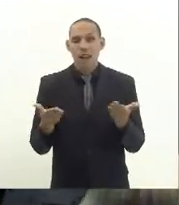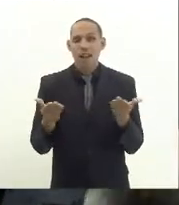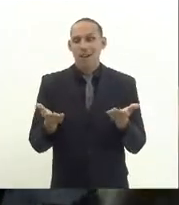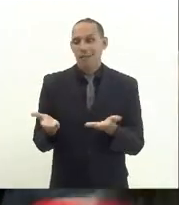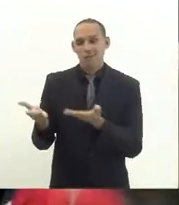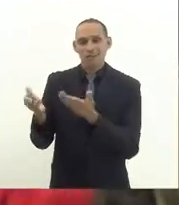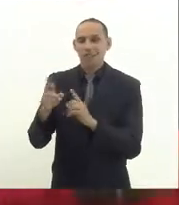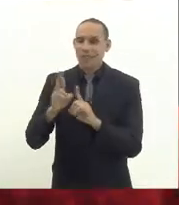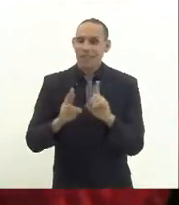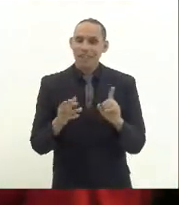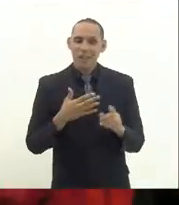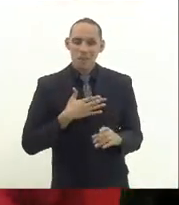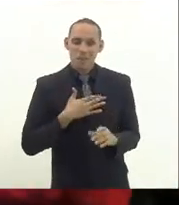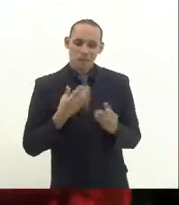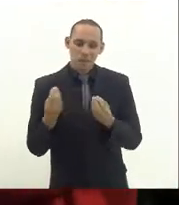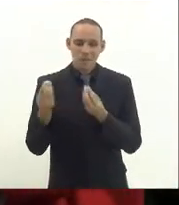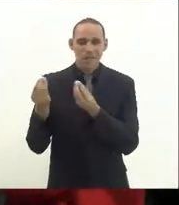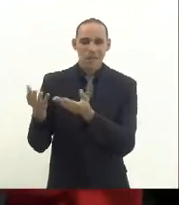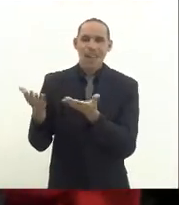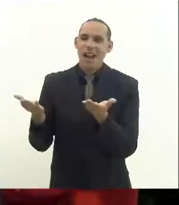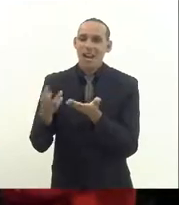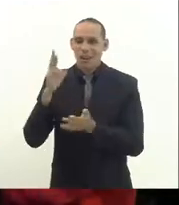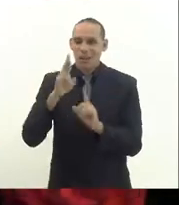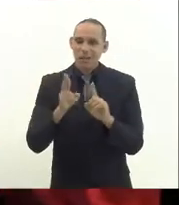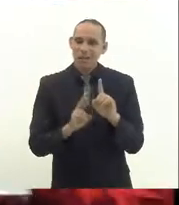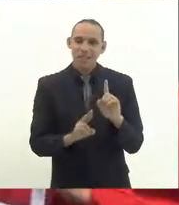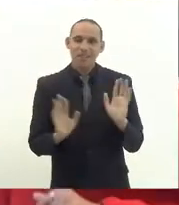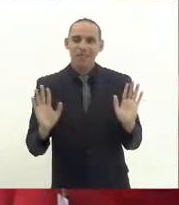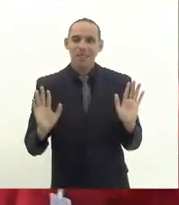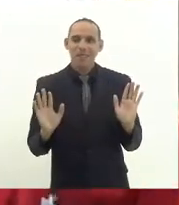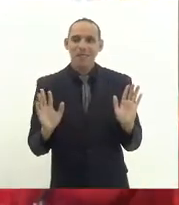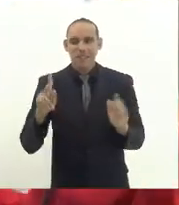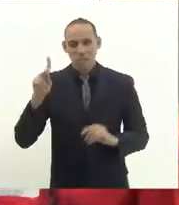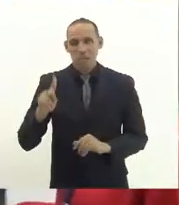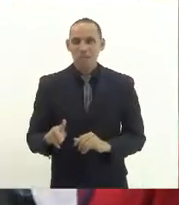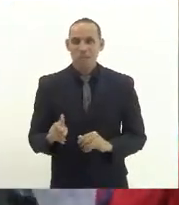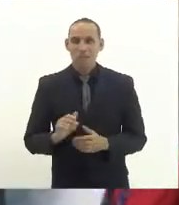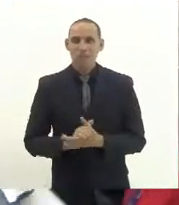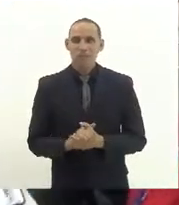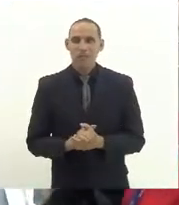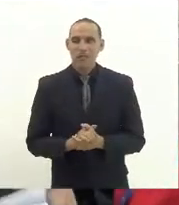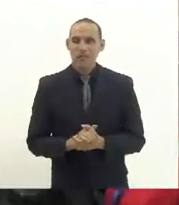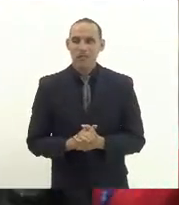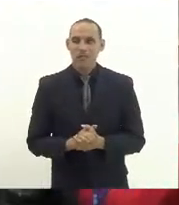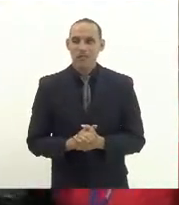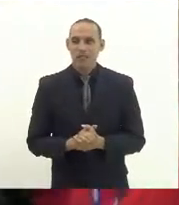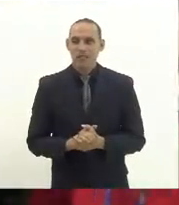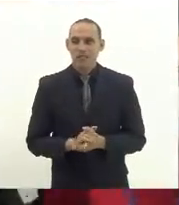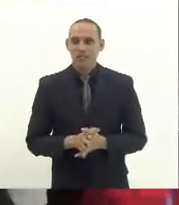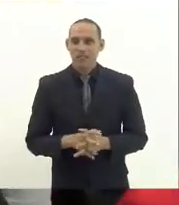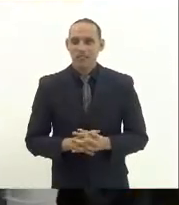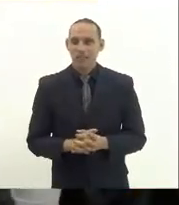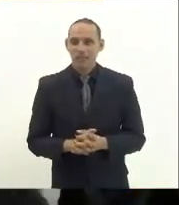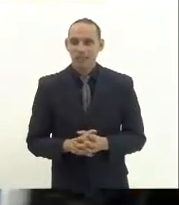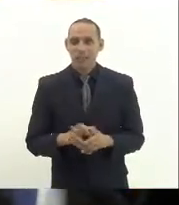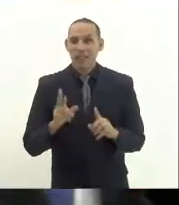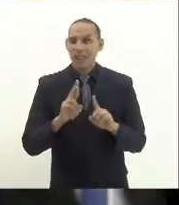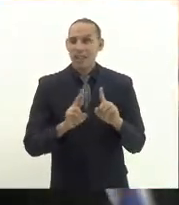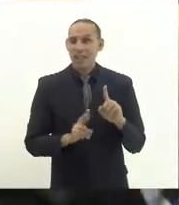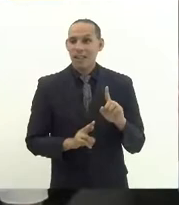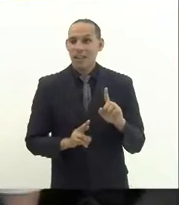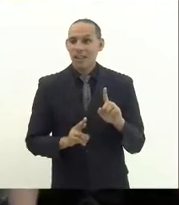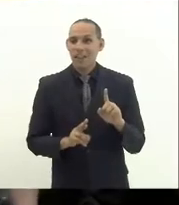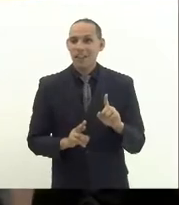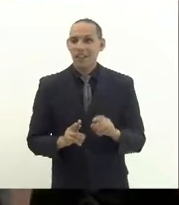passo o relator eu falei a minha questão agora o relator relator é o presidente vamos ver o relator